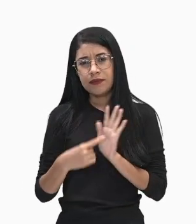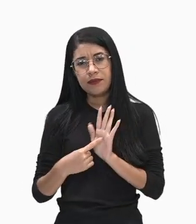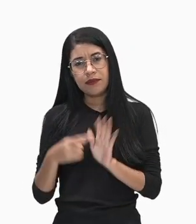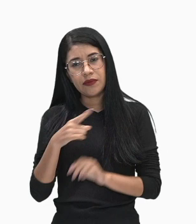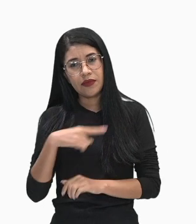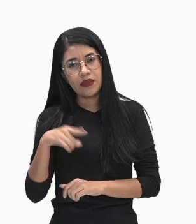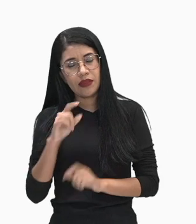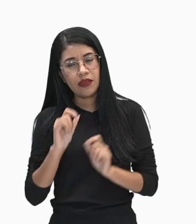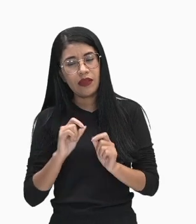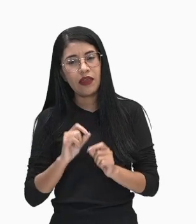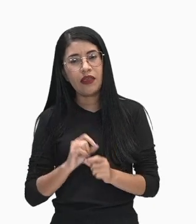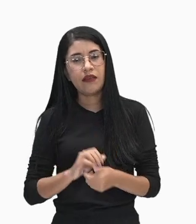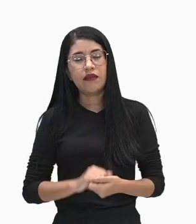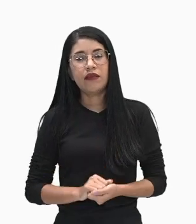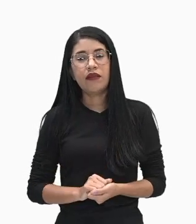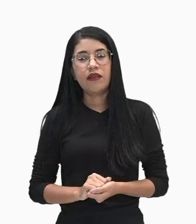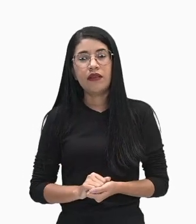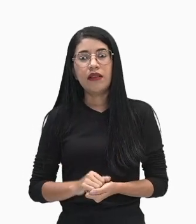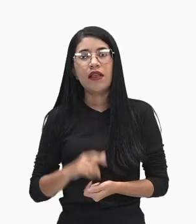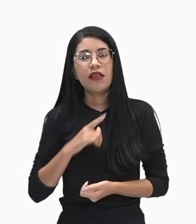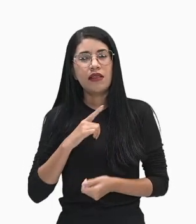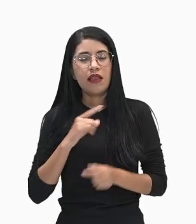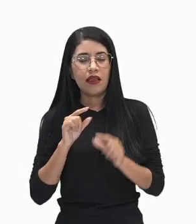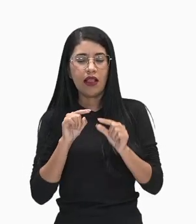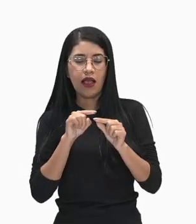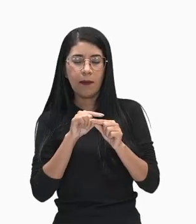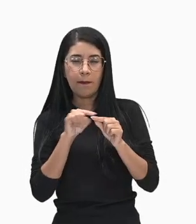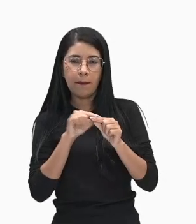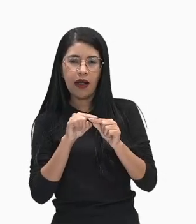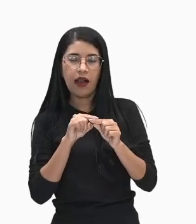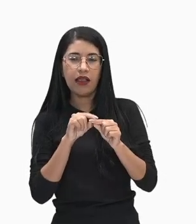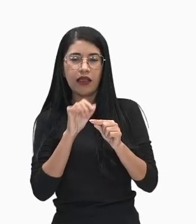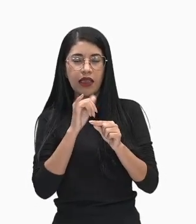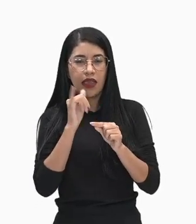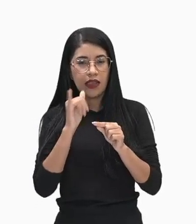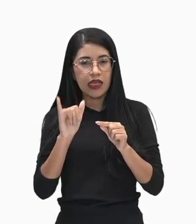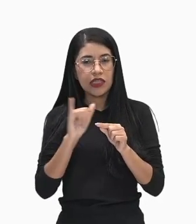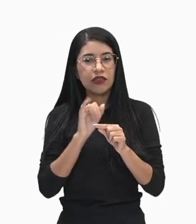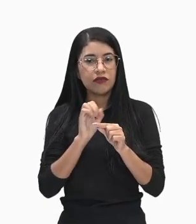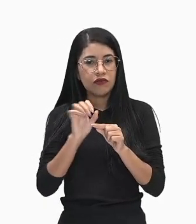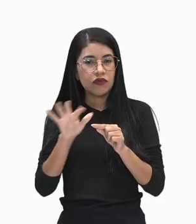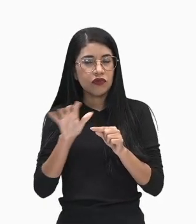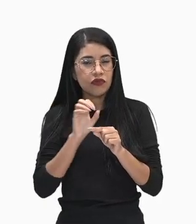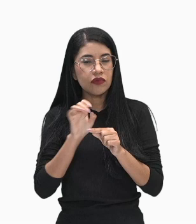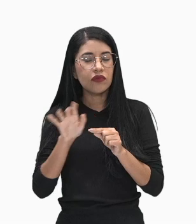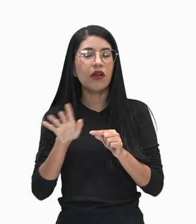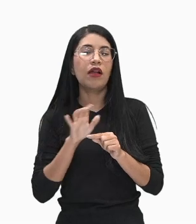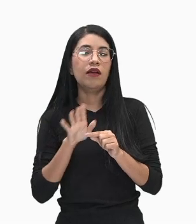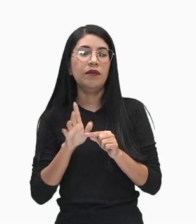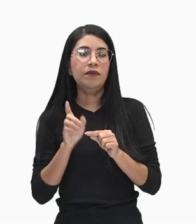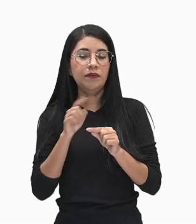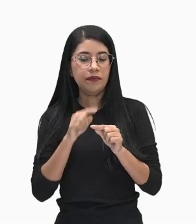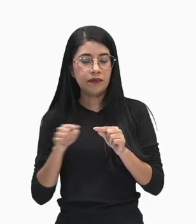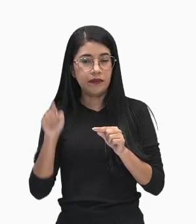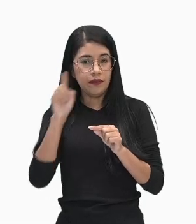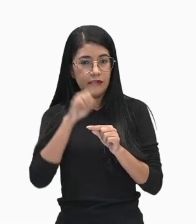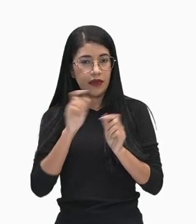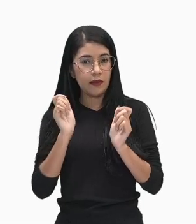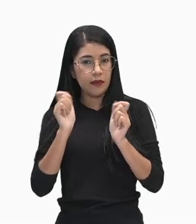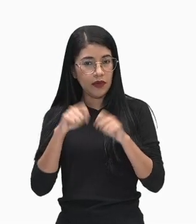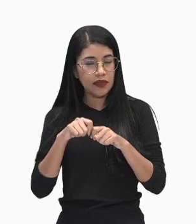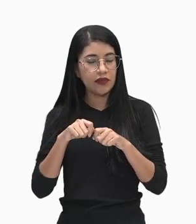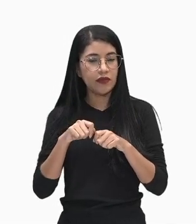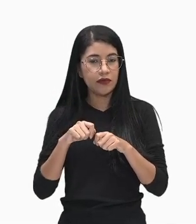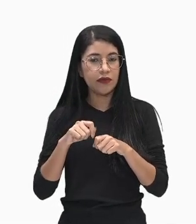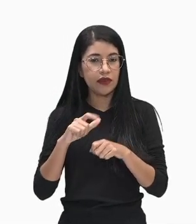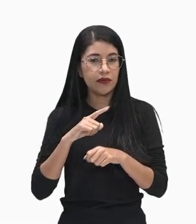bateria, e a bateria é a responsável por fornecer a energia para que esse circuito possa funcionar. A gente tem